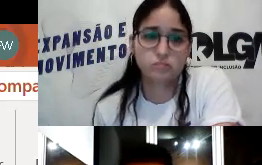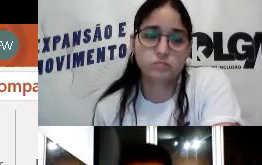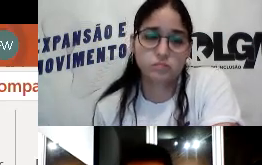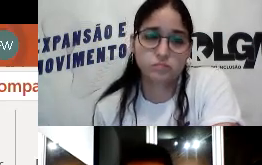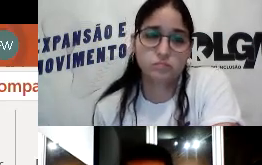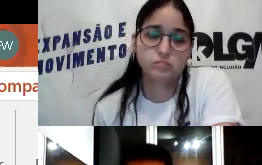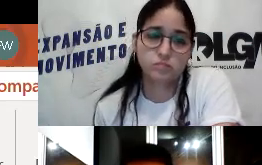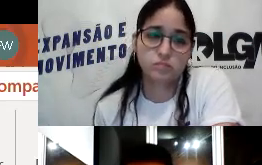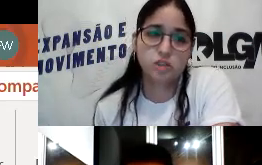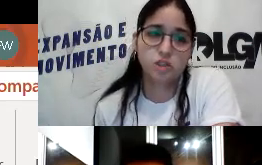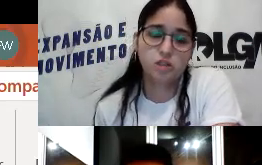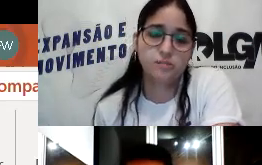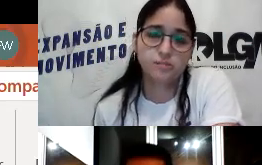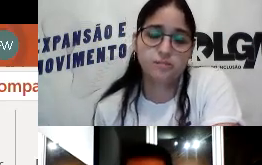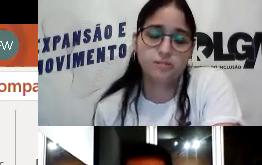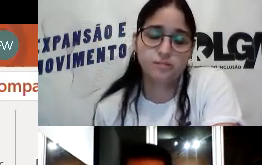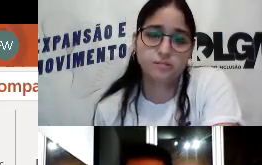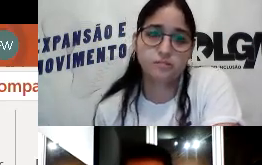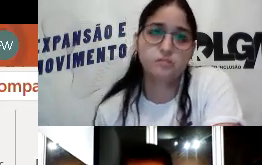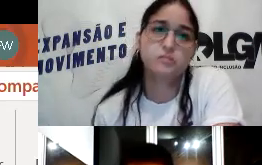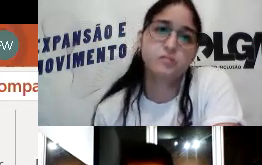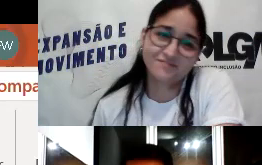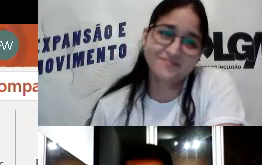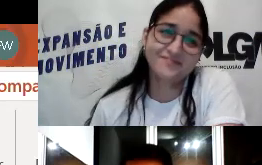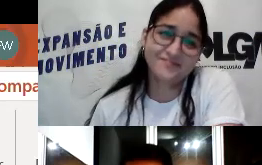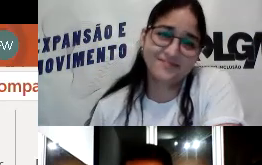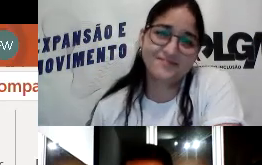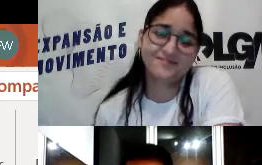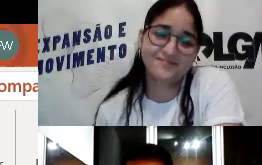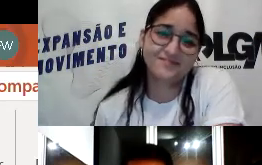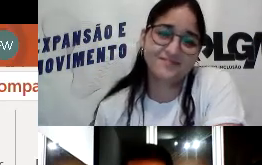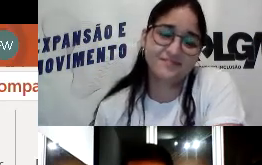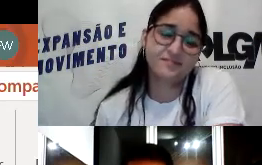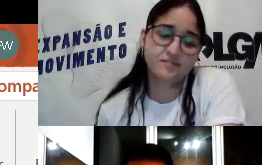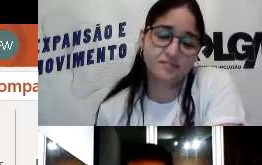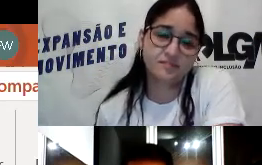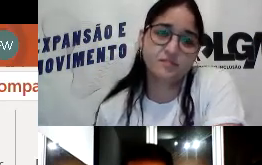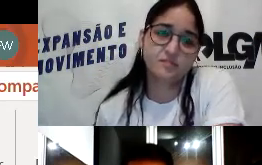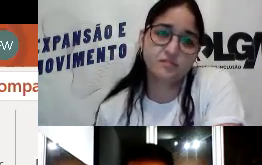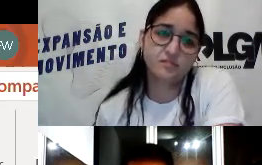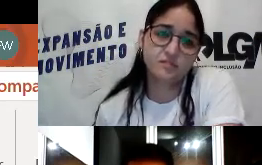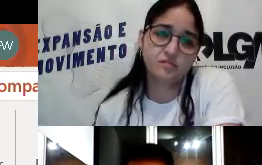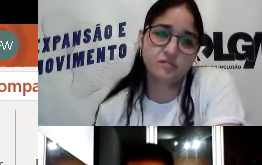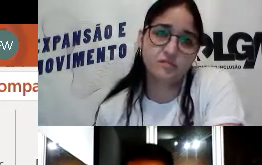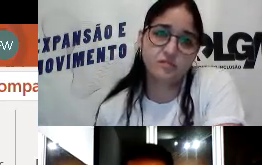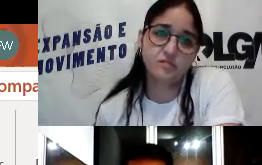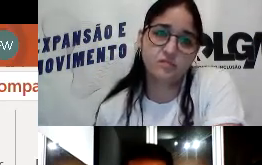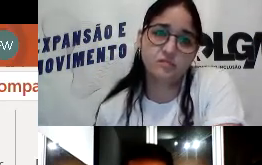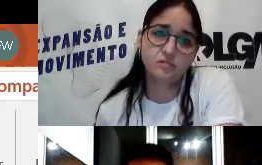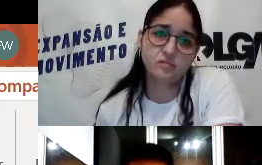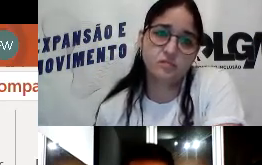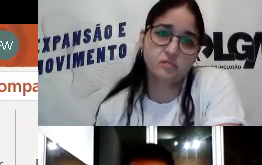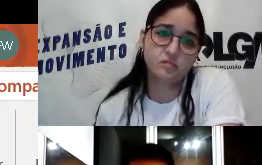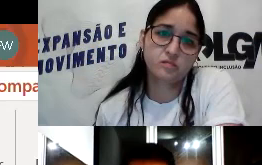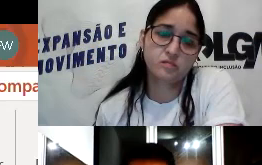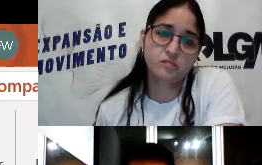mais frequente, né? Sim. São poucos Felipes 2 que têm essa oportunidade, mas que cada vez